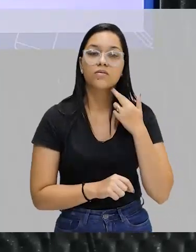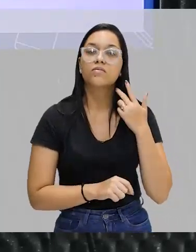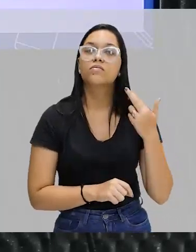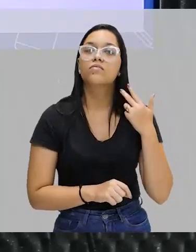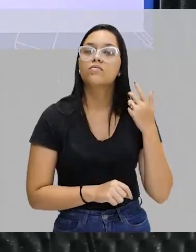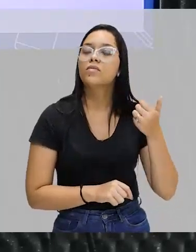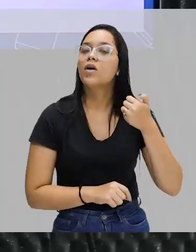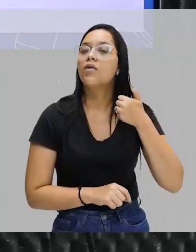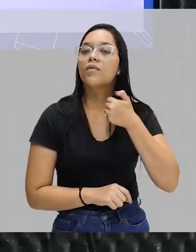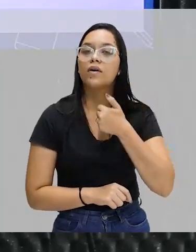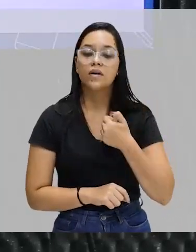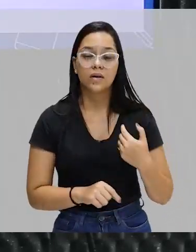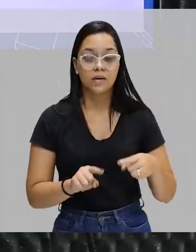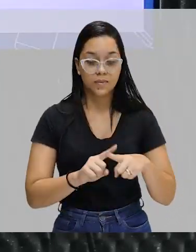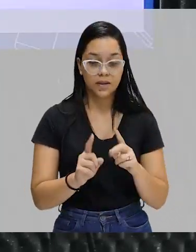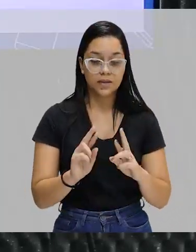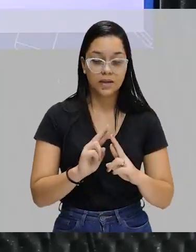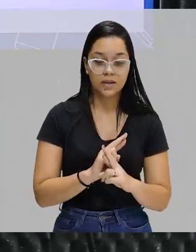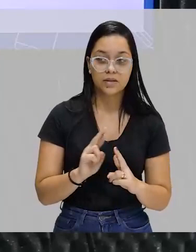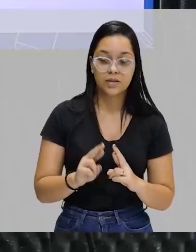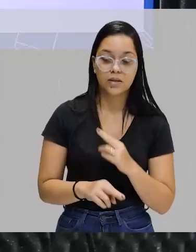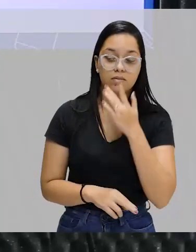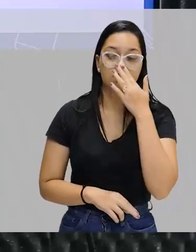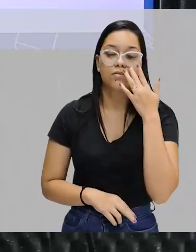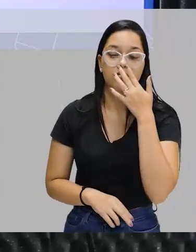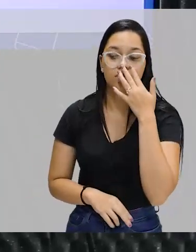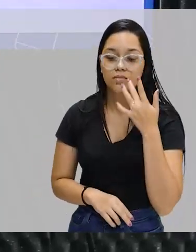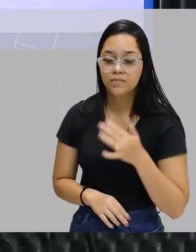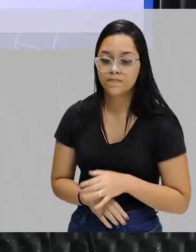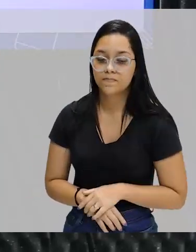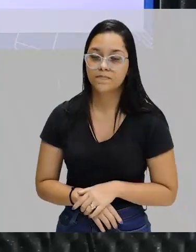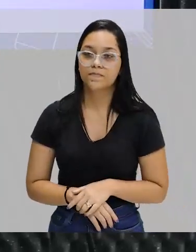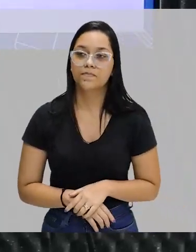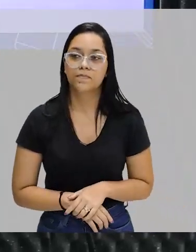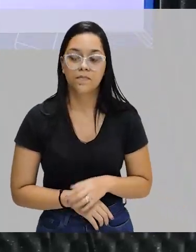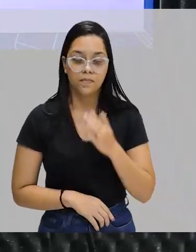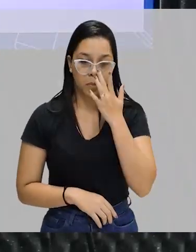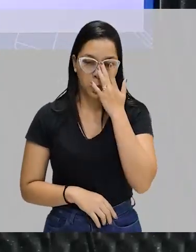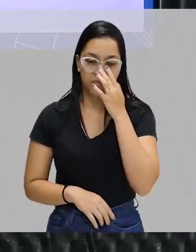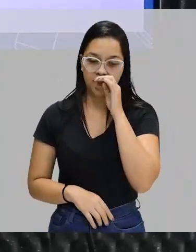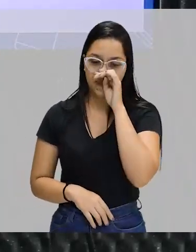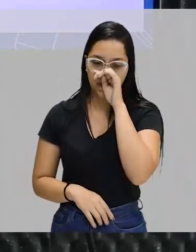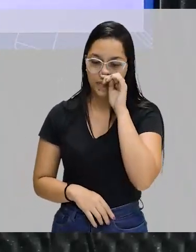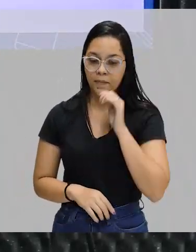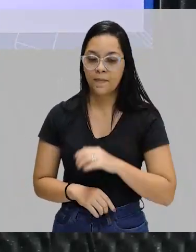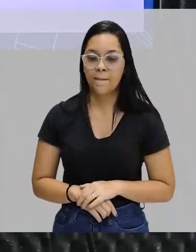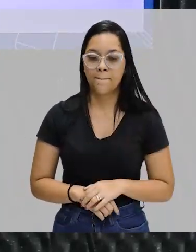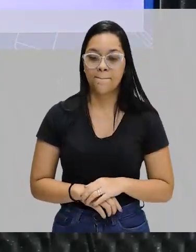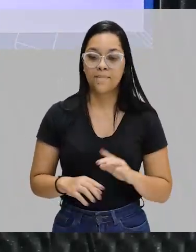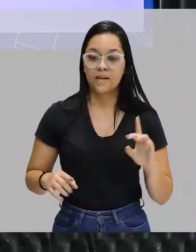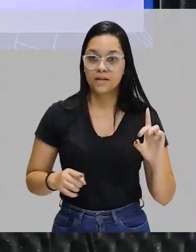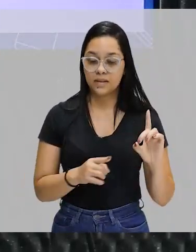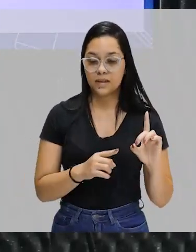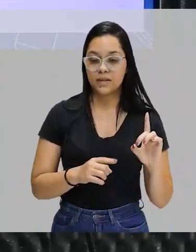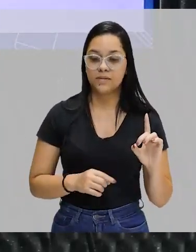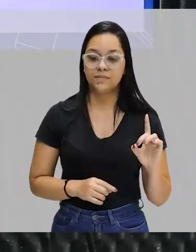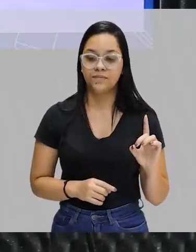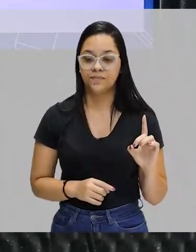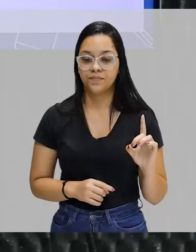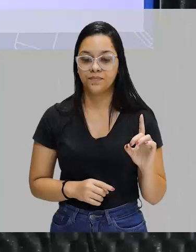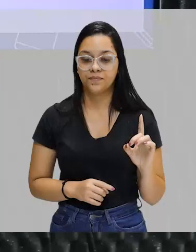de perfume, né? Mais relacionado ao cheiro. Pelo, contração prepositiva,